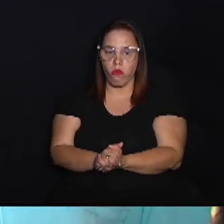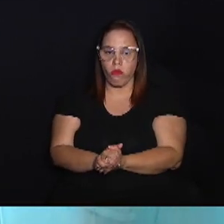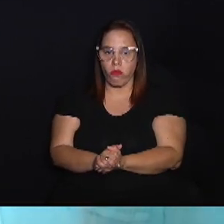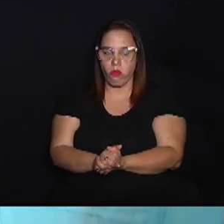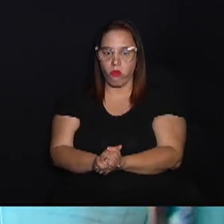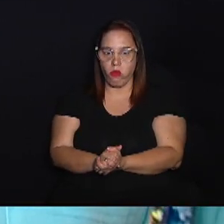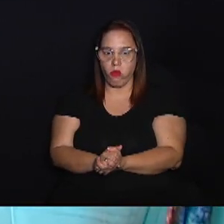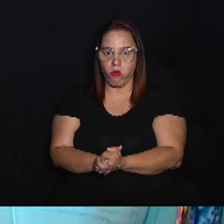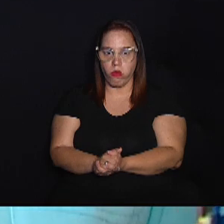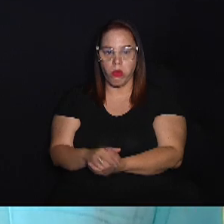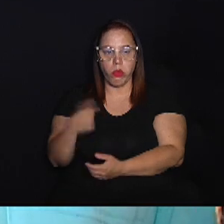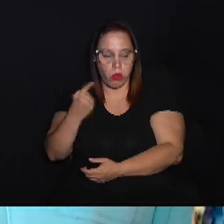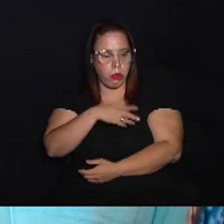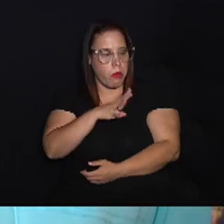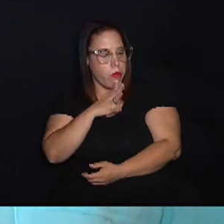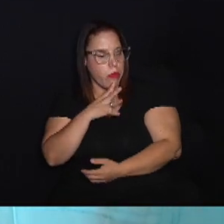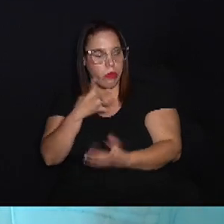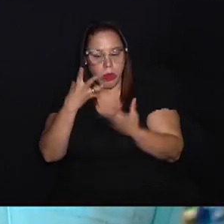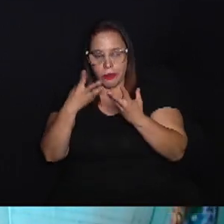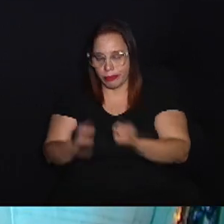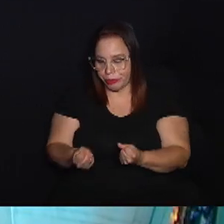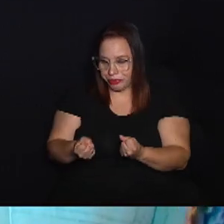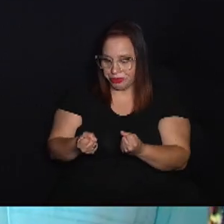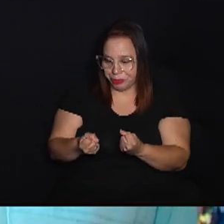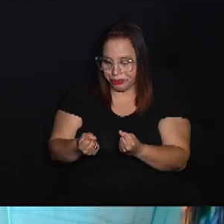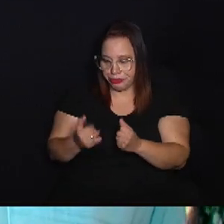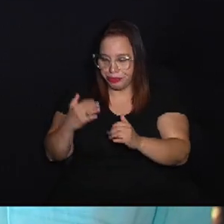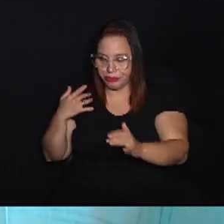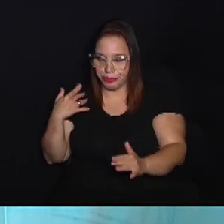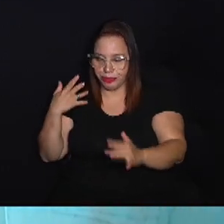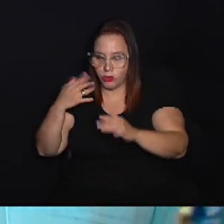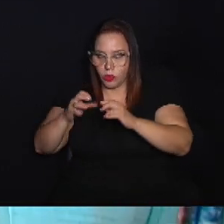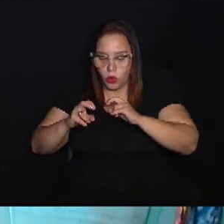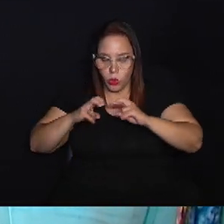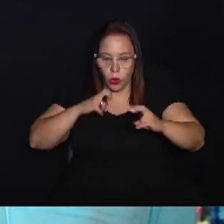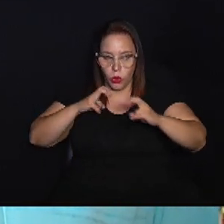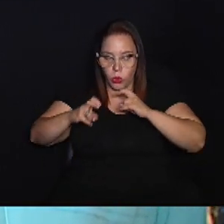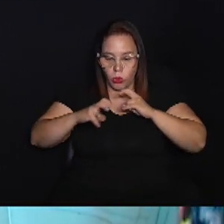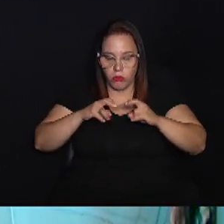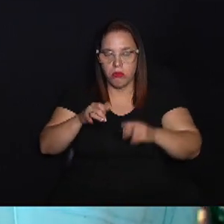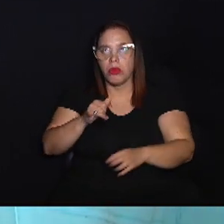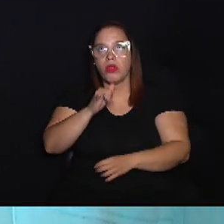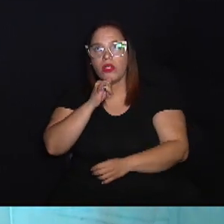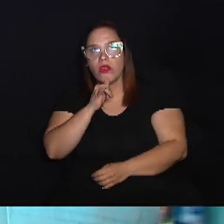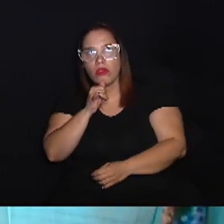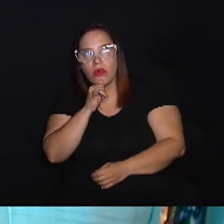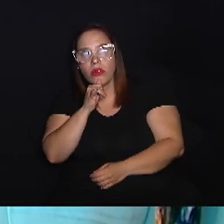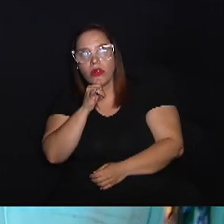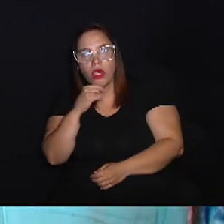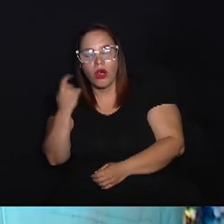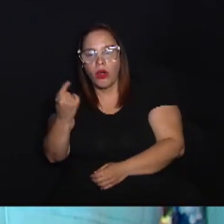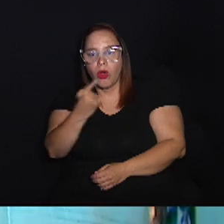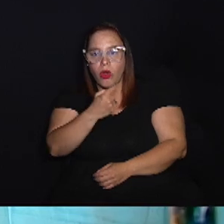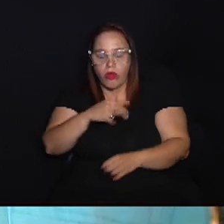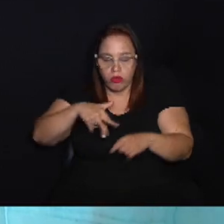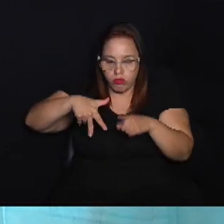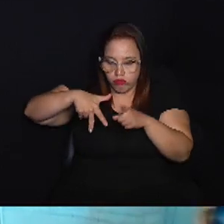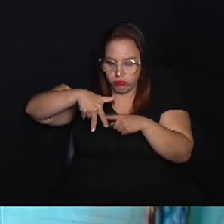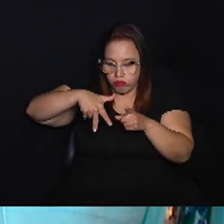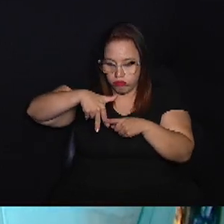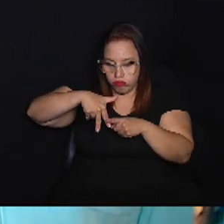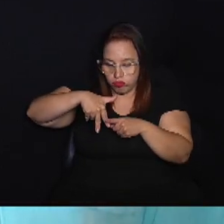o nosso conhecimento que a gente adquiriu através da oralidade, ser, por exemplo, a nossa perna